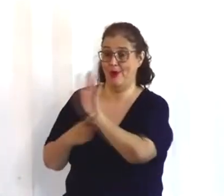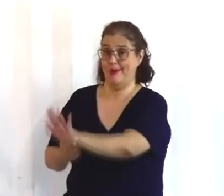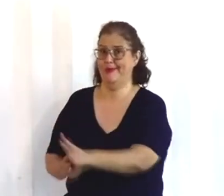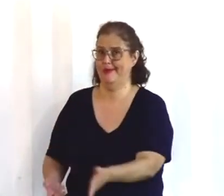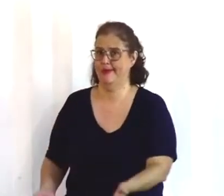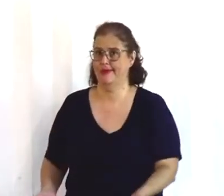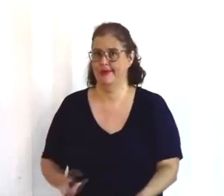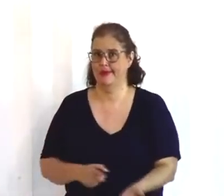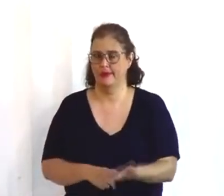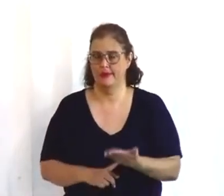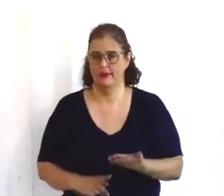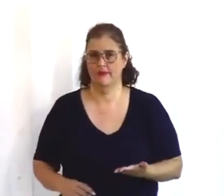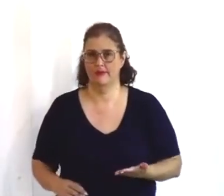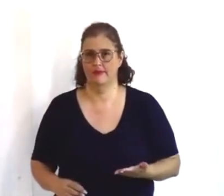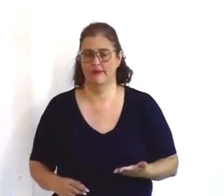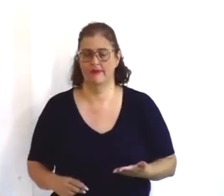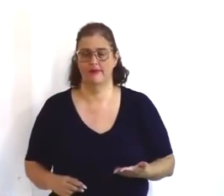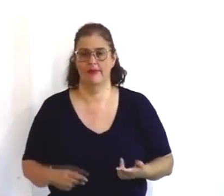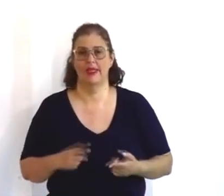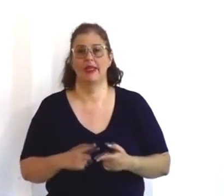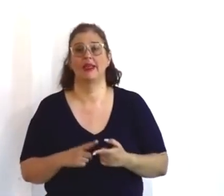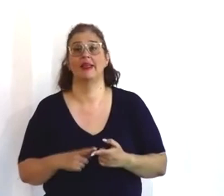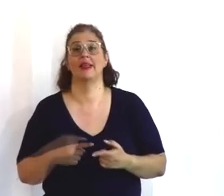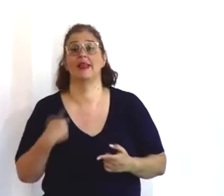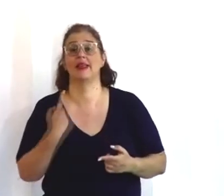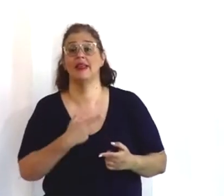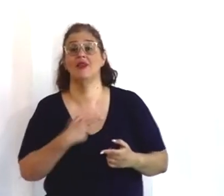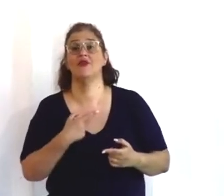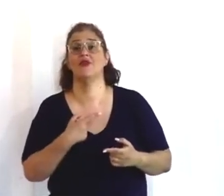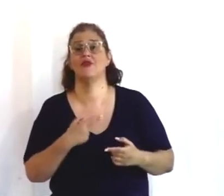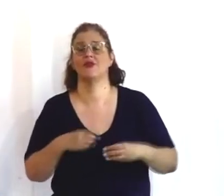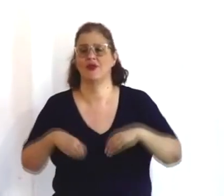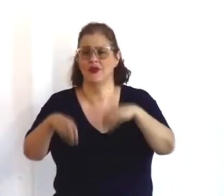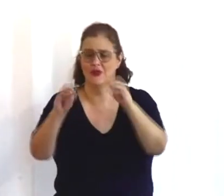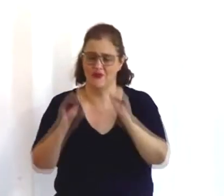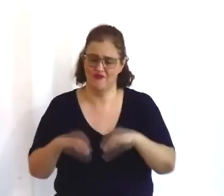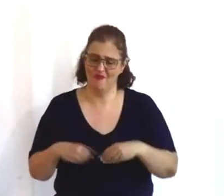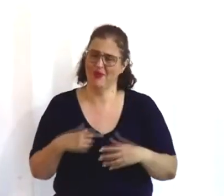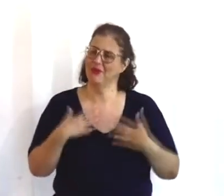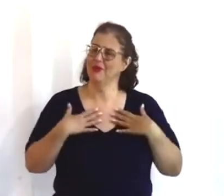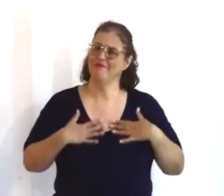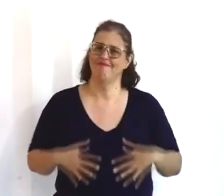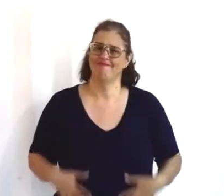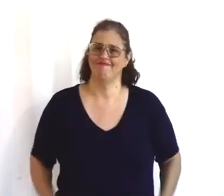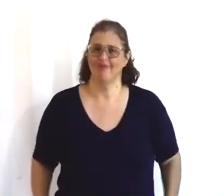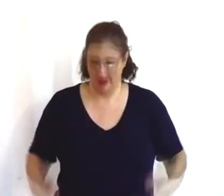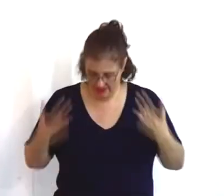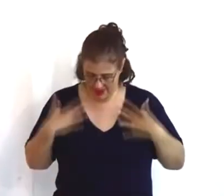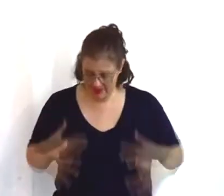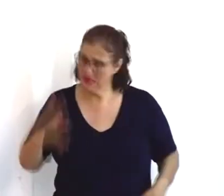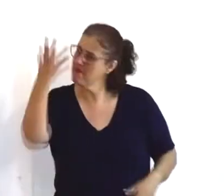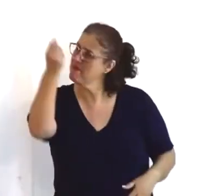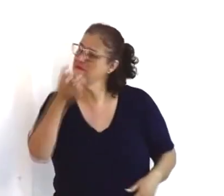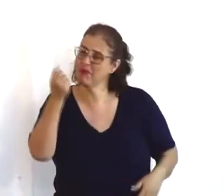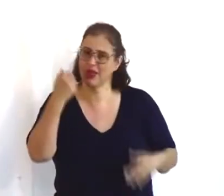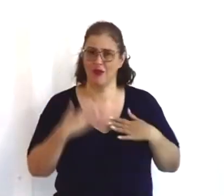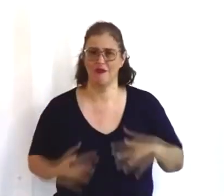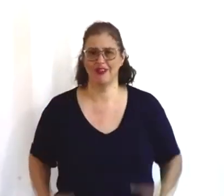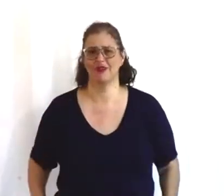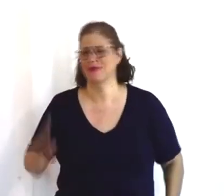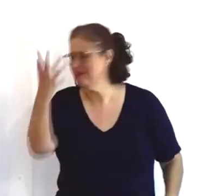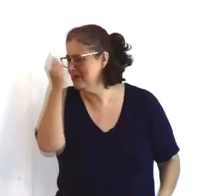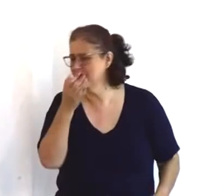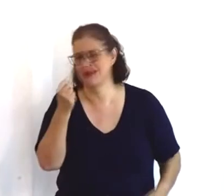já foram lavados e remidos no sangue de Jesus. Mas que coisa linda agora, irmãos, o seu nome não será apagado do livro da